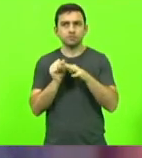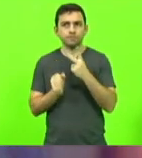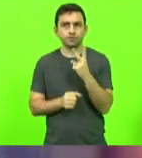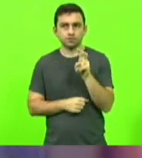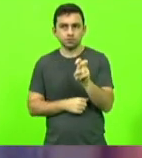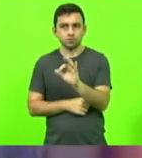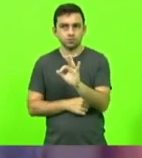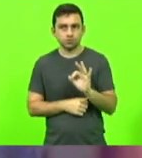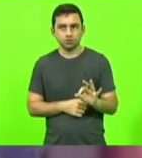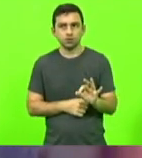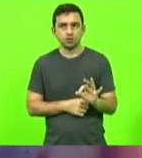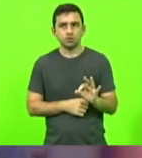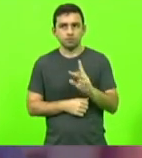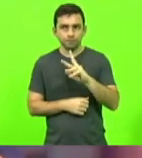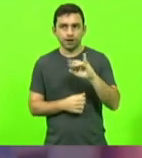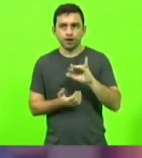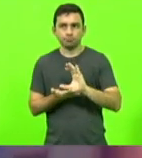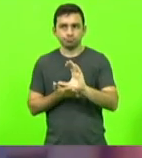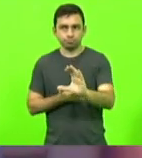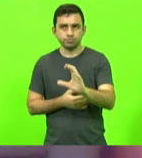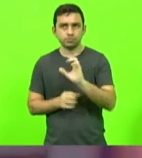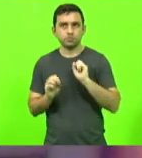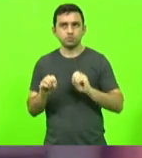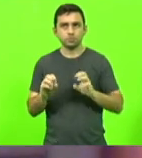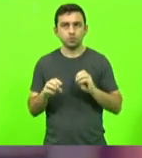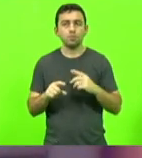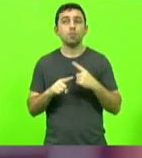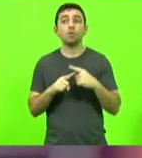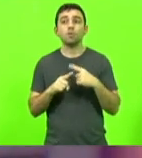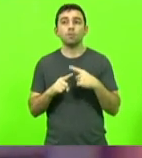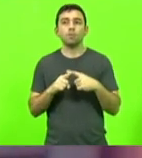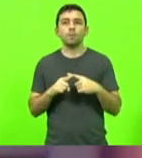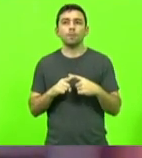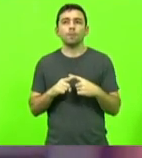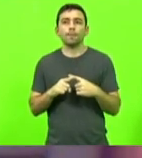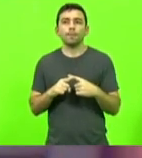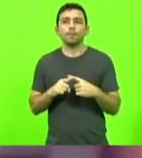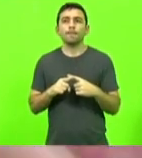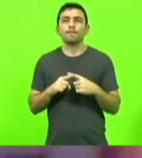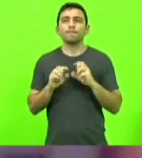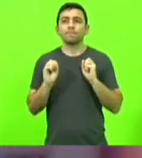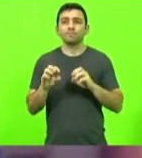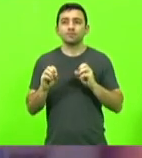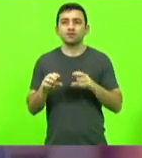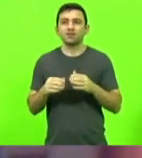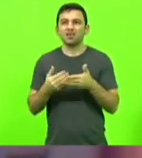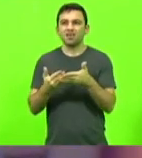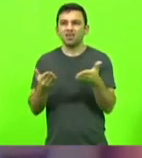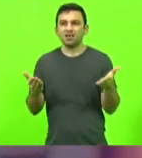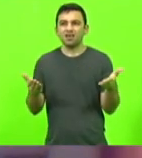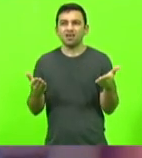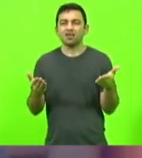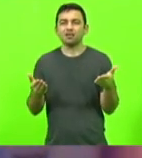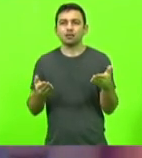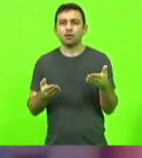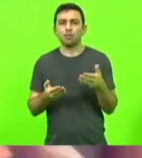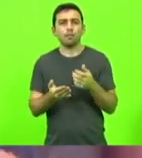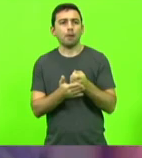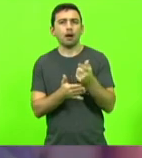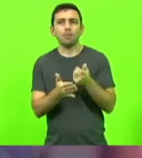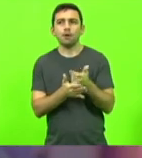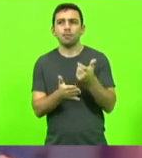a ser investido em educação, para que a educação não seja a financiadora, né,